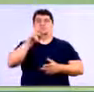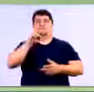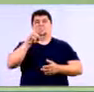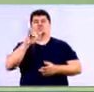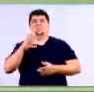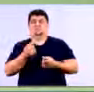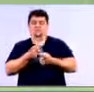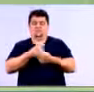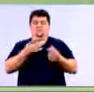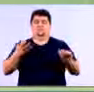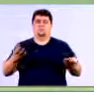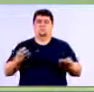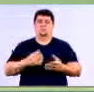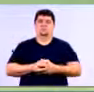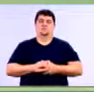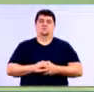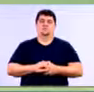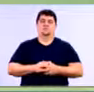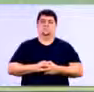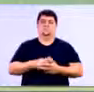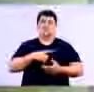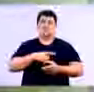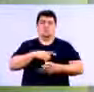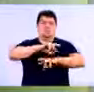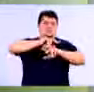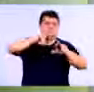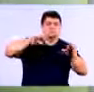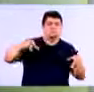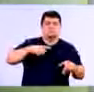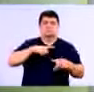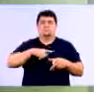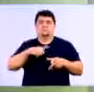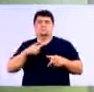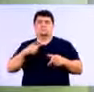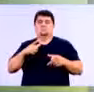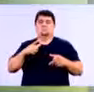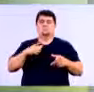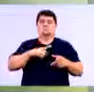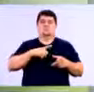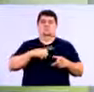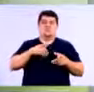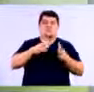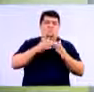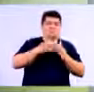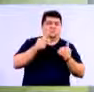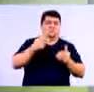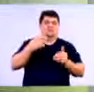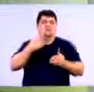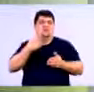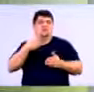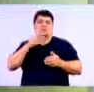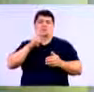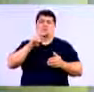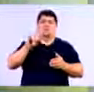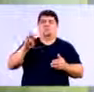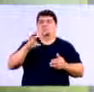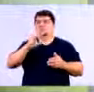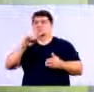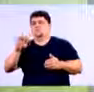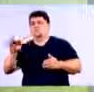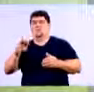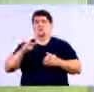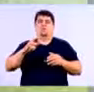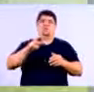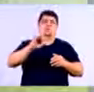Investimentos financeiros significa os produtos que você acaba adquirindo da prateleira do banco, aí pode ser CDB, RDB, Previdência,